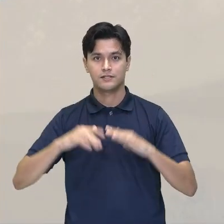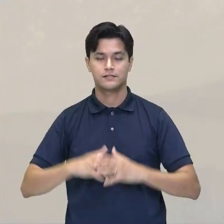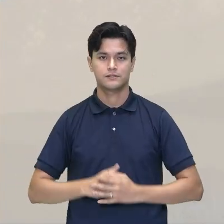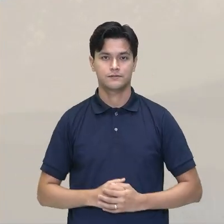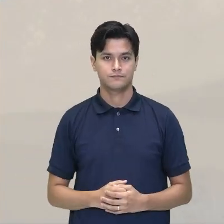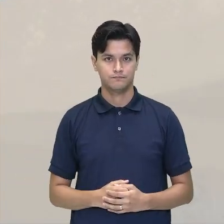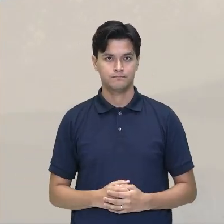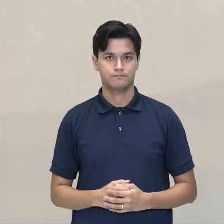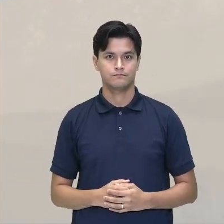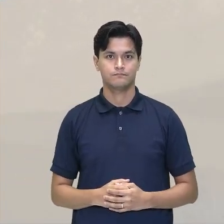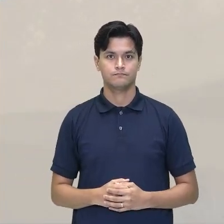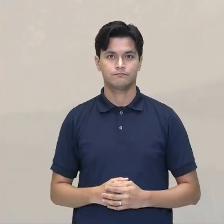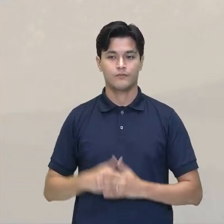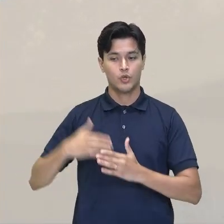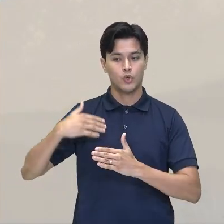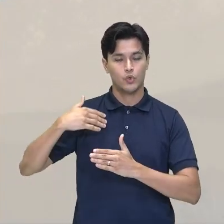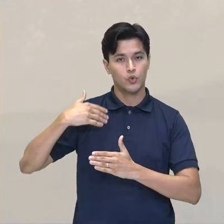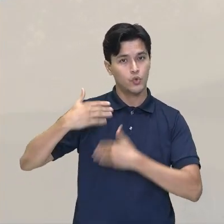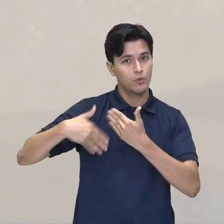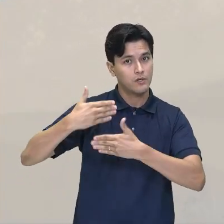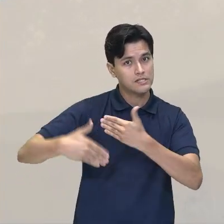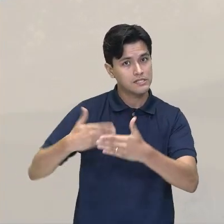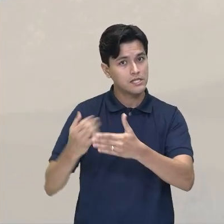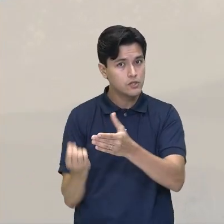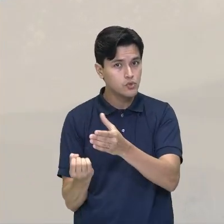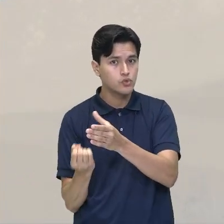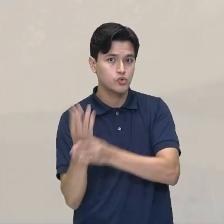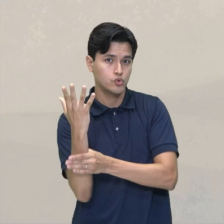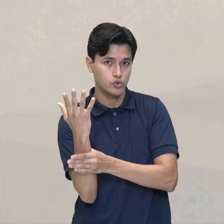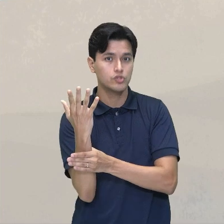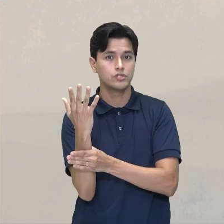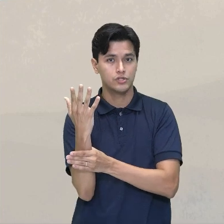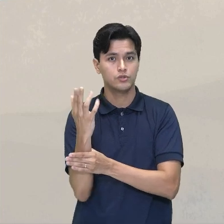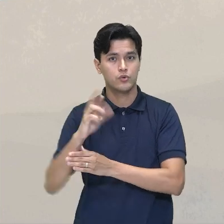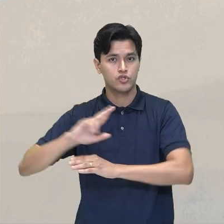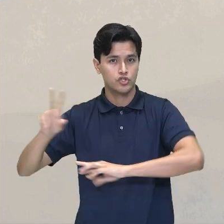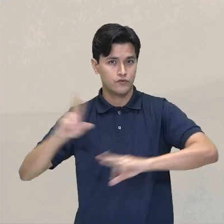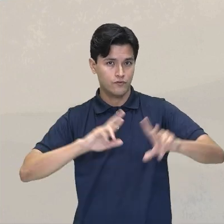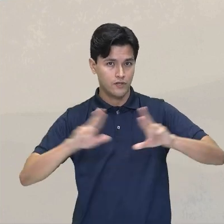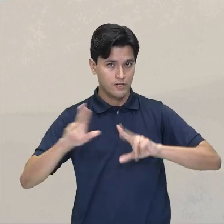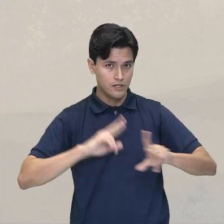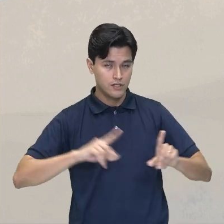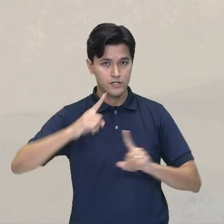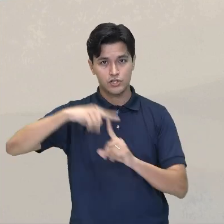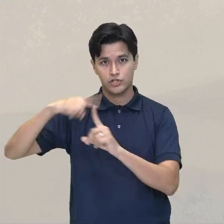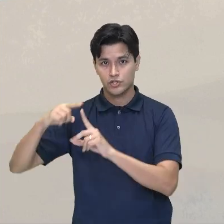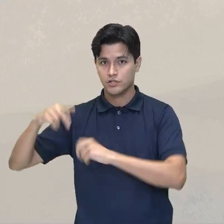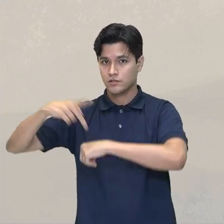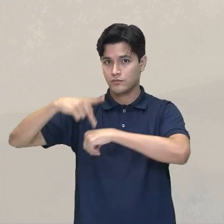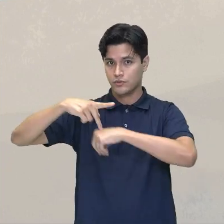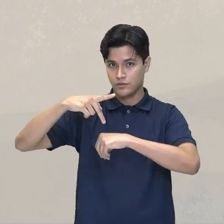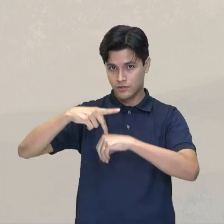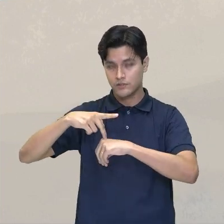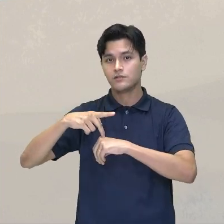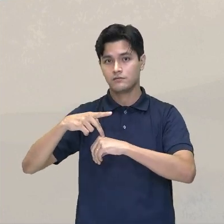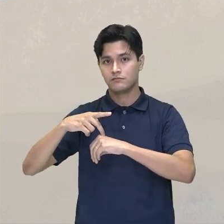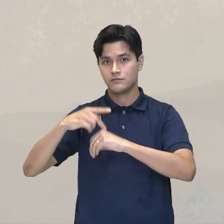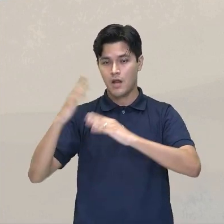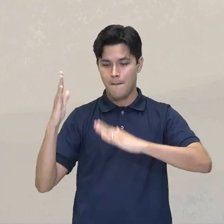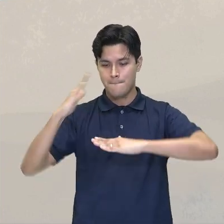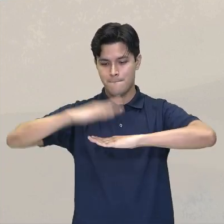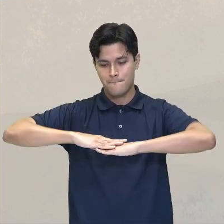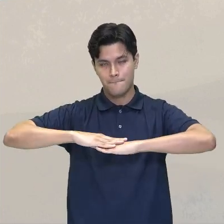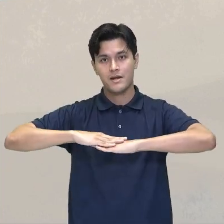Ao longo desse processo, formaram-se diferentes arranjos geológicos que aprisionaram o petróleo e o gás